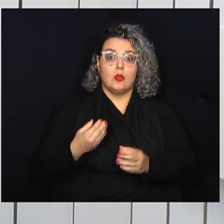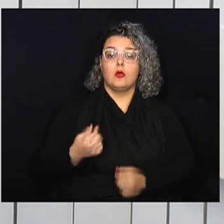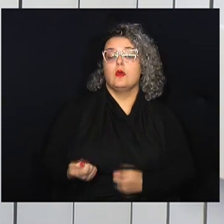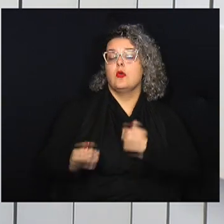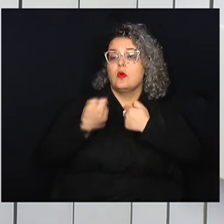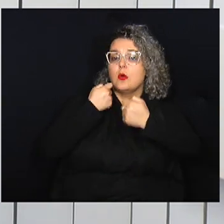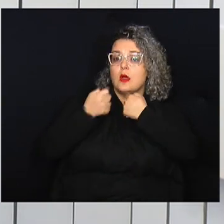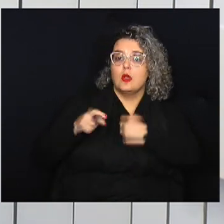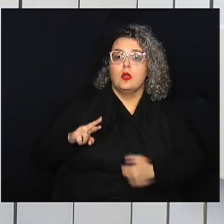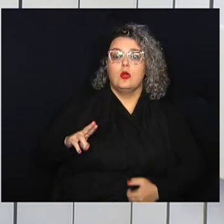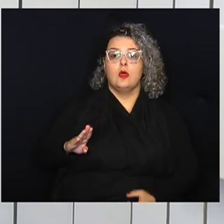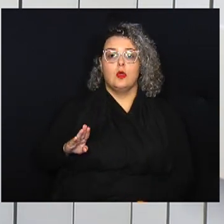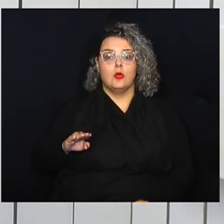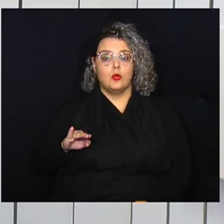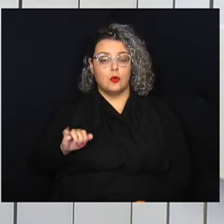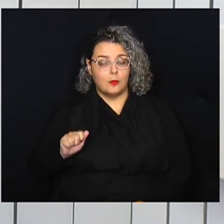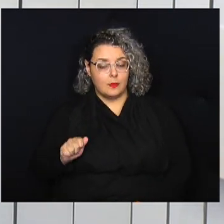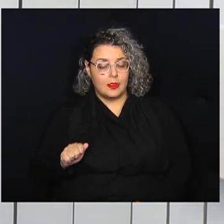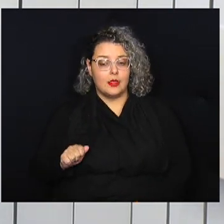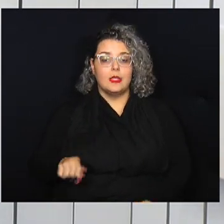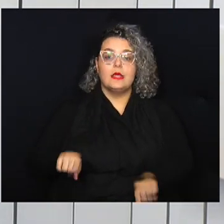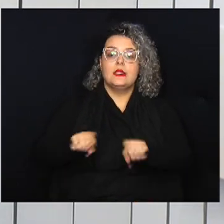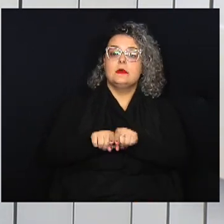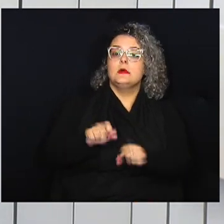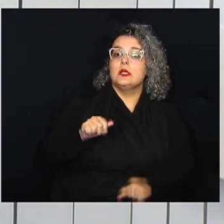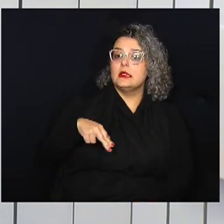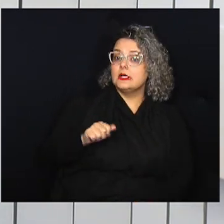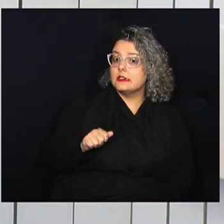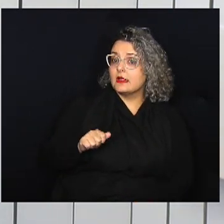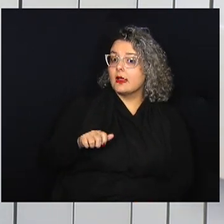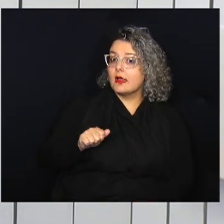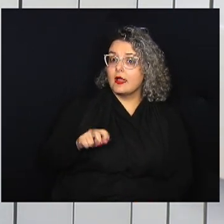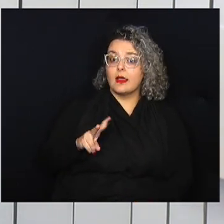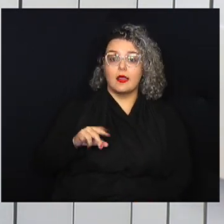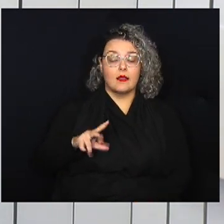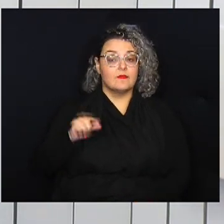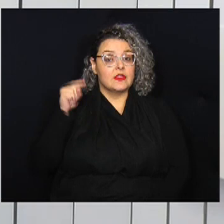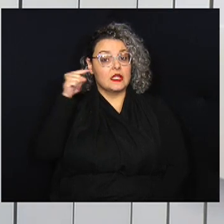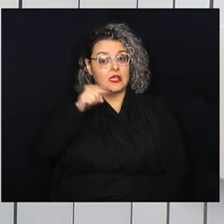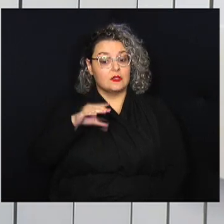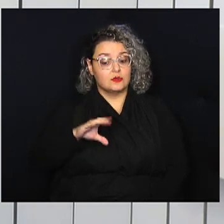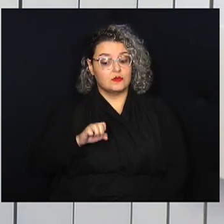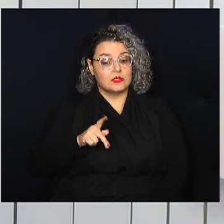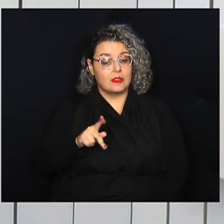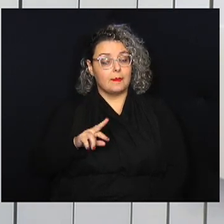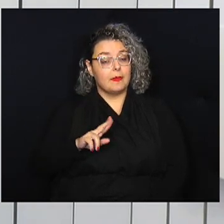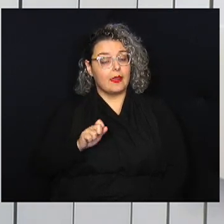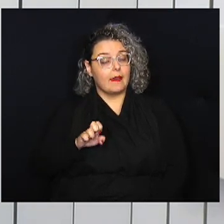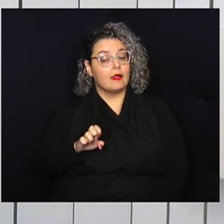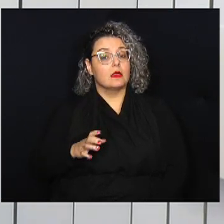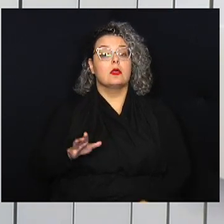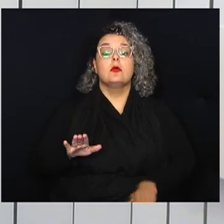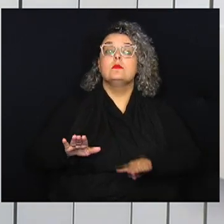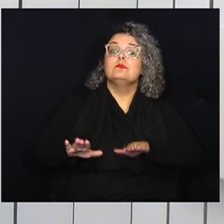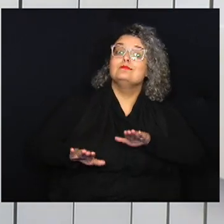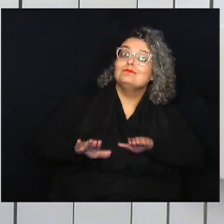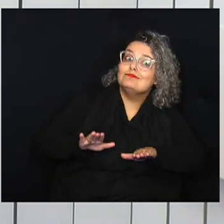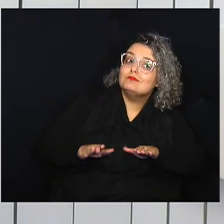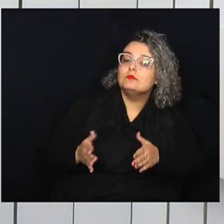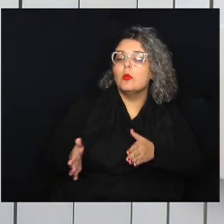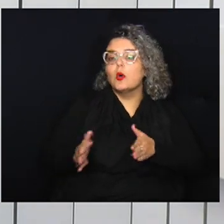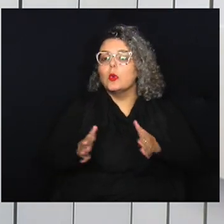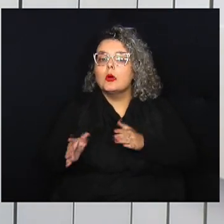repórter Rúbia de Oliveira e também com a Ana Ávila diretamente lá do CEPAGRE. por enquanto, sem mudanças